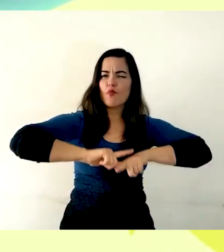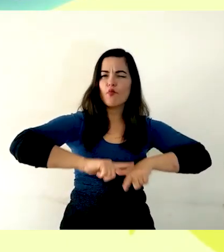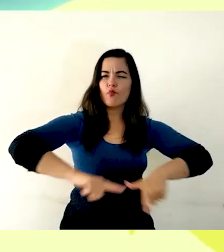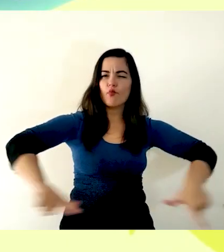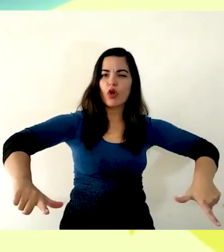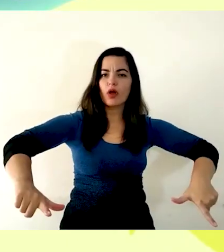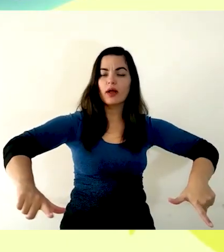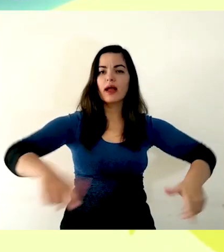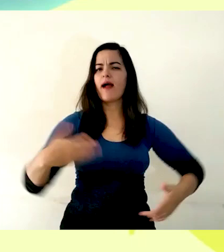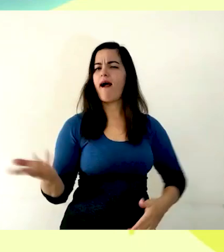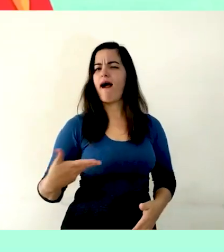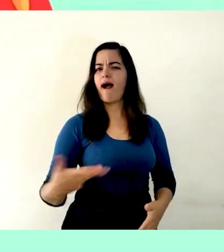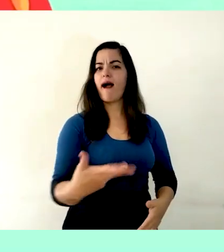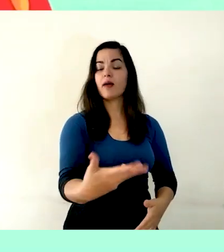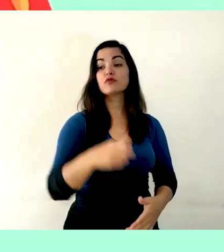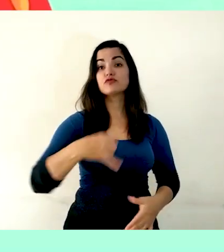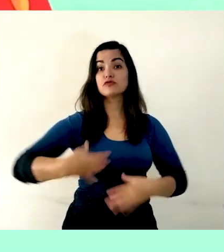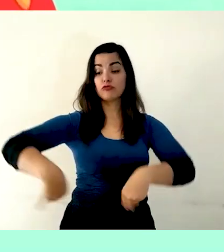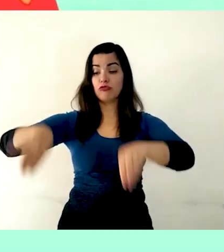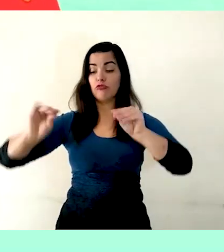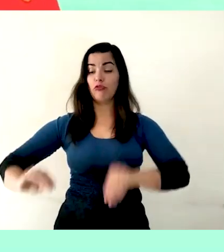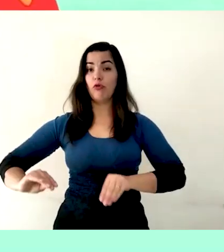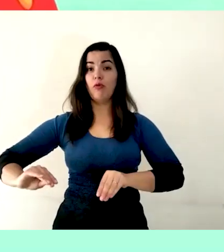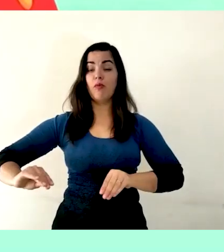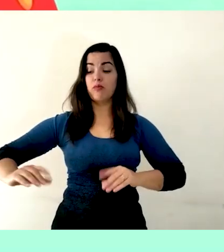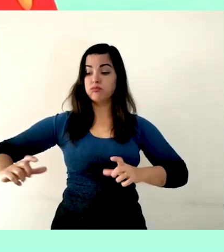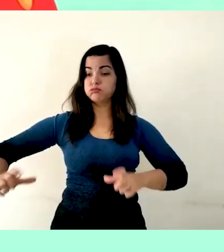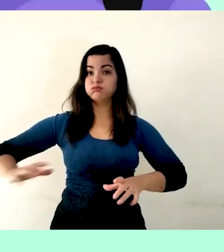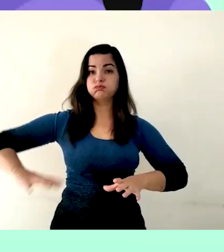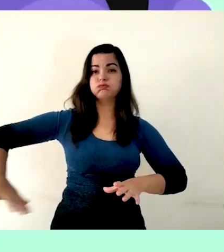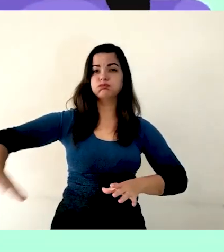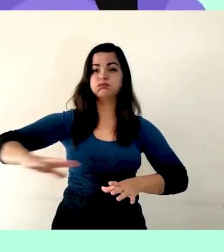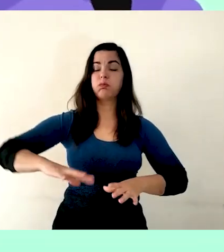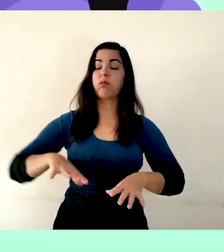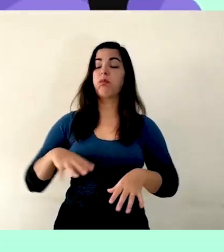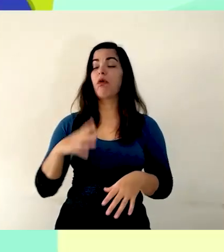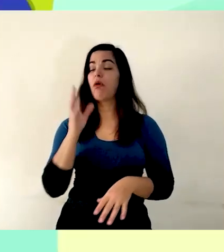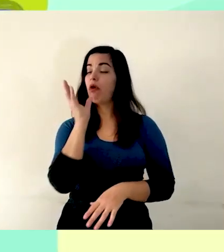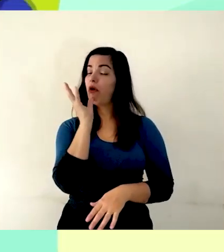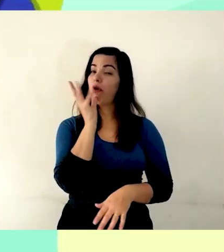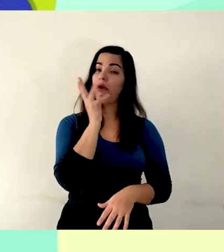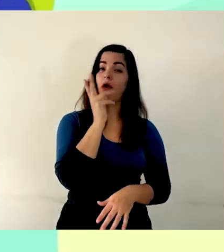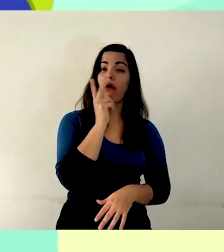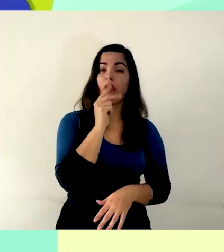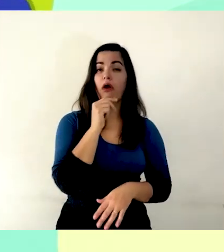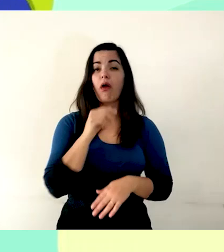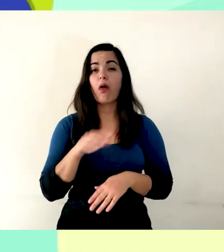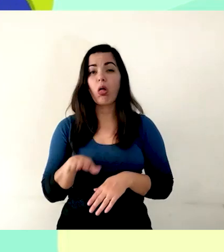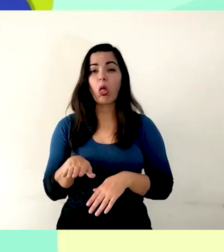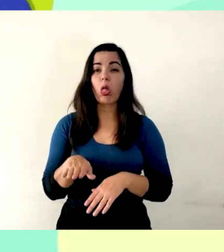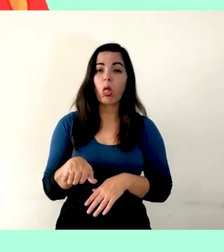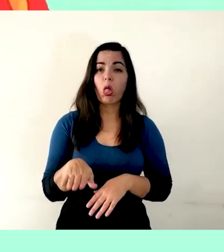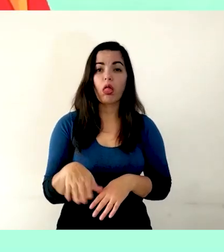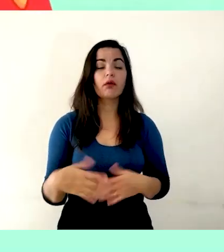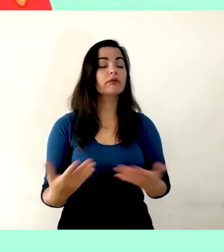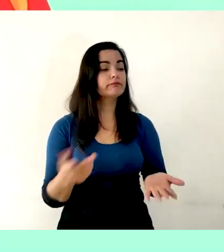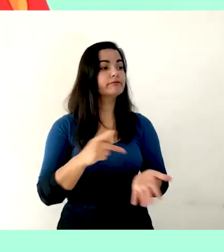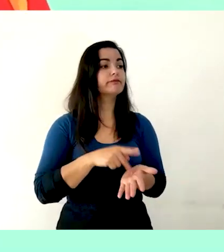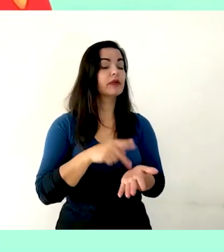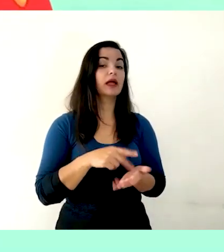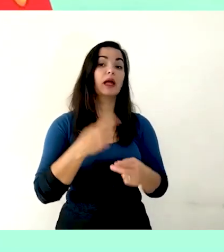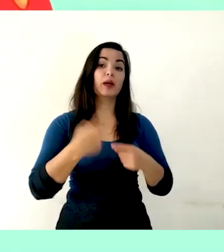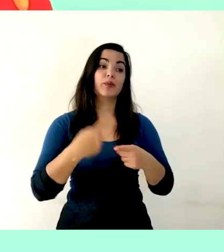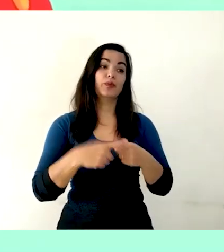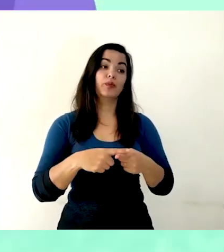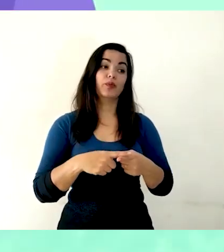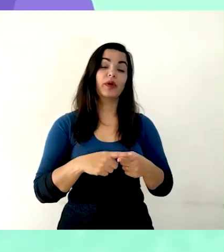no tapete e eu fico muito lento, parecendo a caracola. Lento? Fica lesma lento?